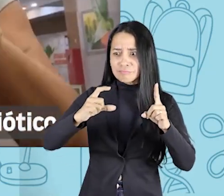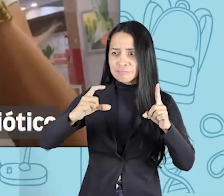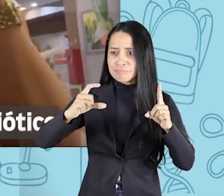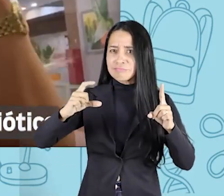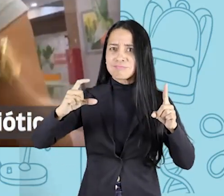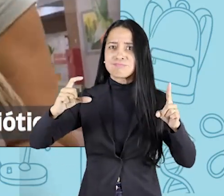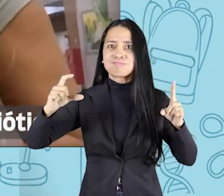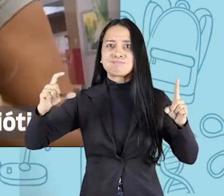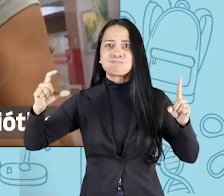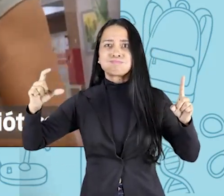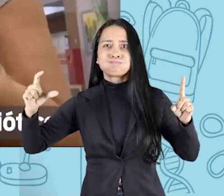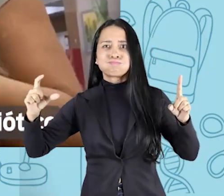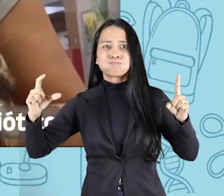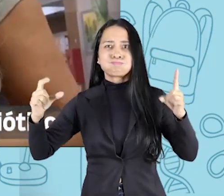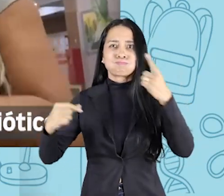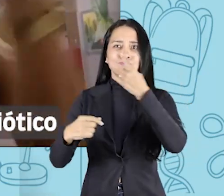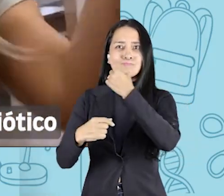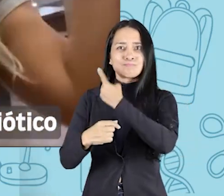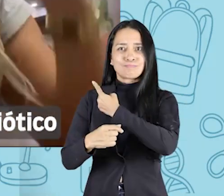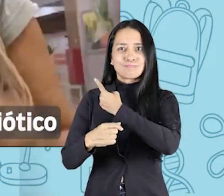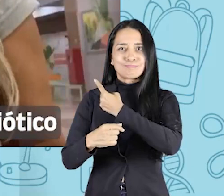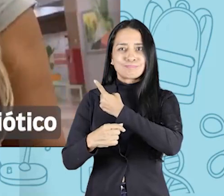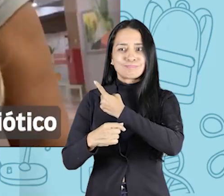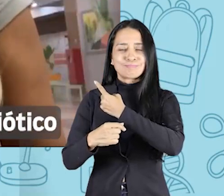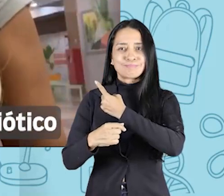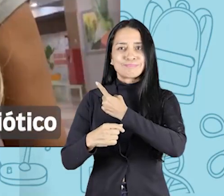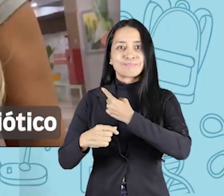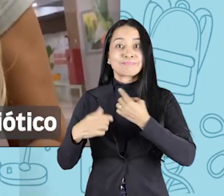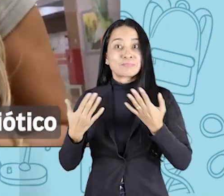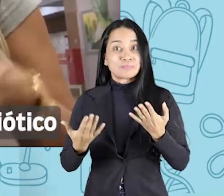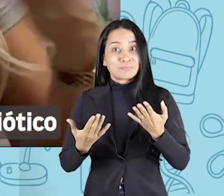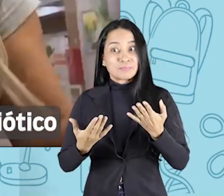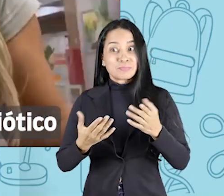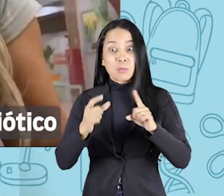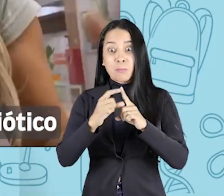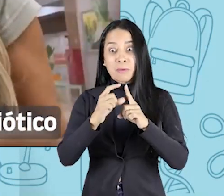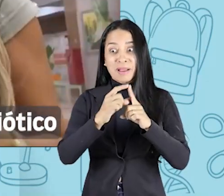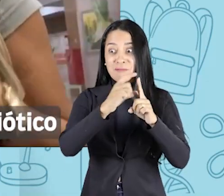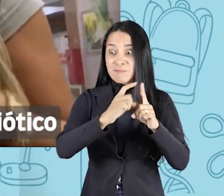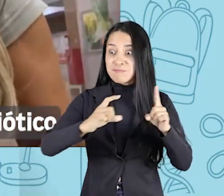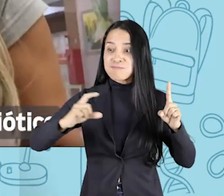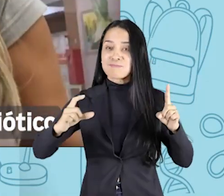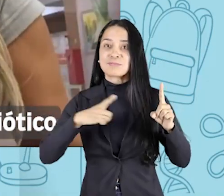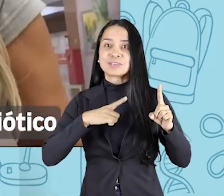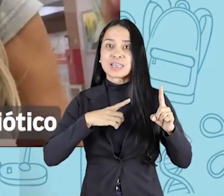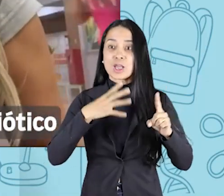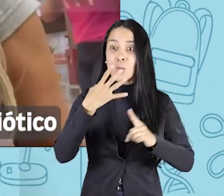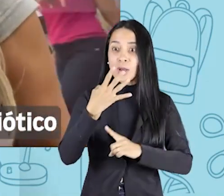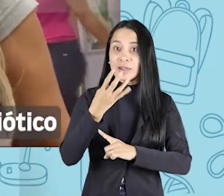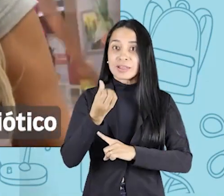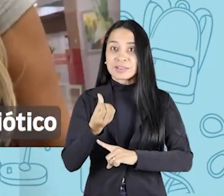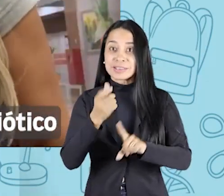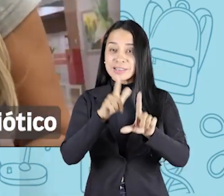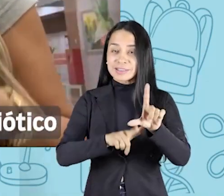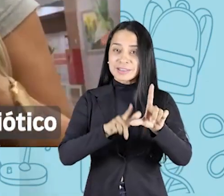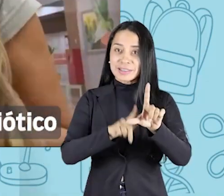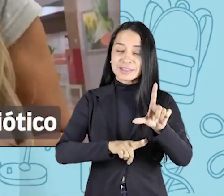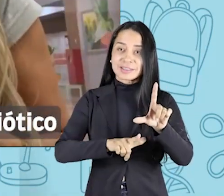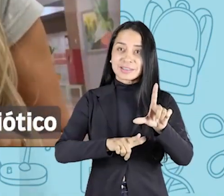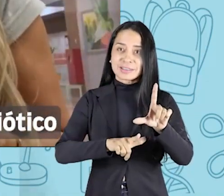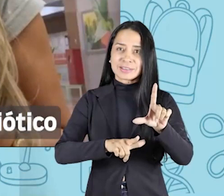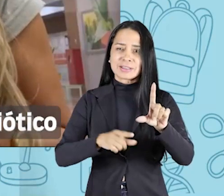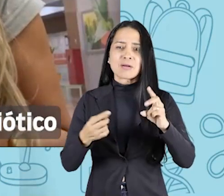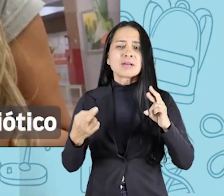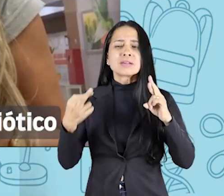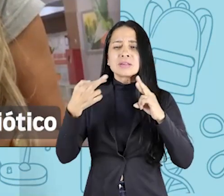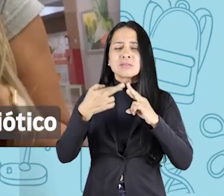ultramicroscópico silicovulcanoconiótico, quase não sai. É uma palavra enorme, ela tem 46 letras e se